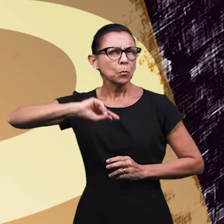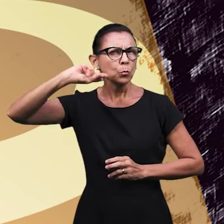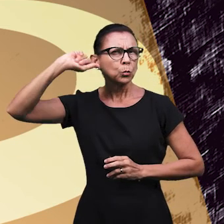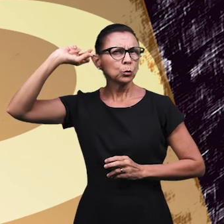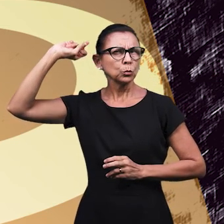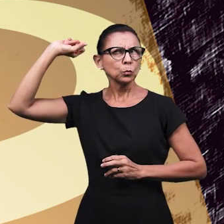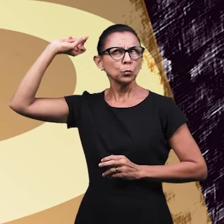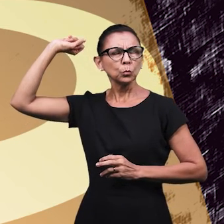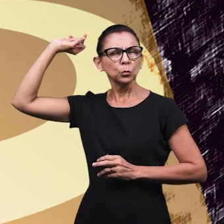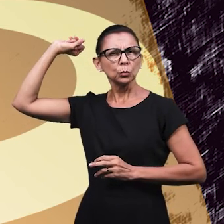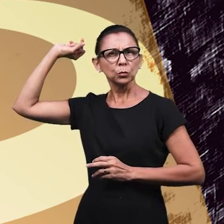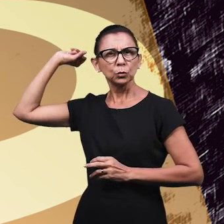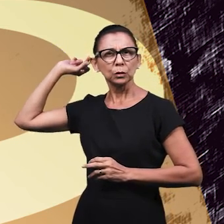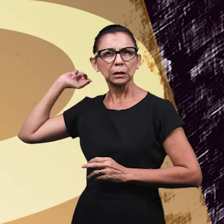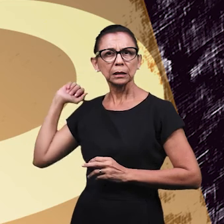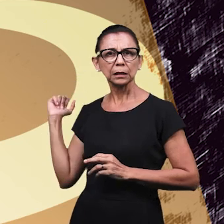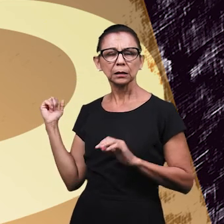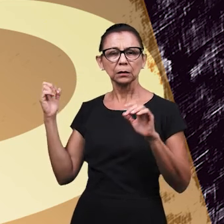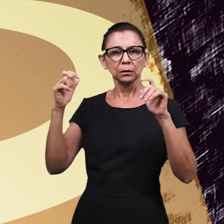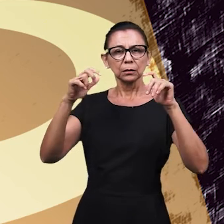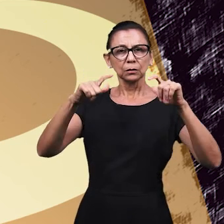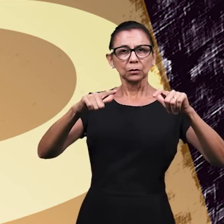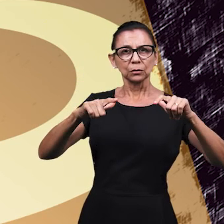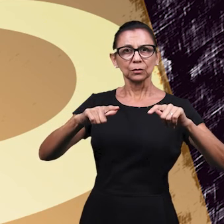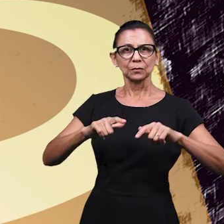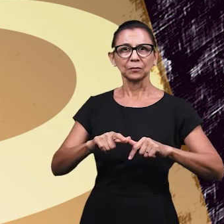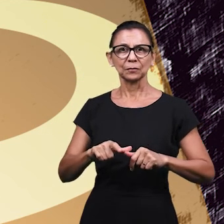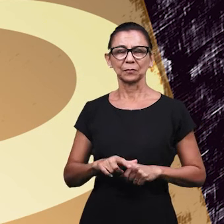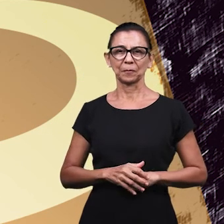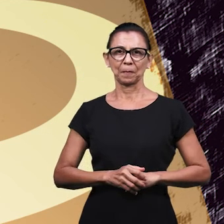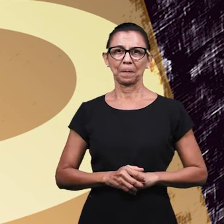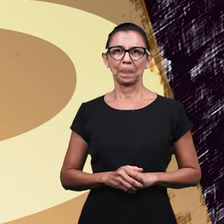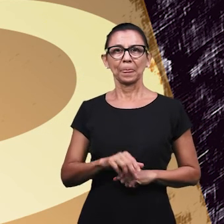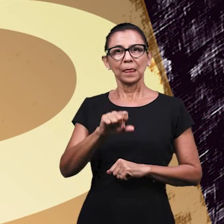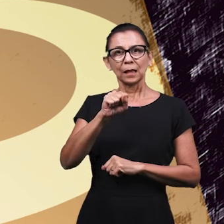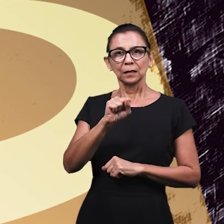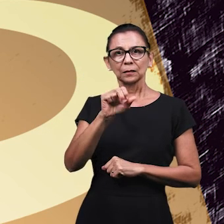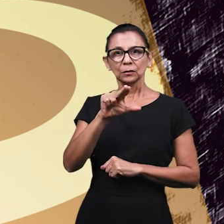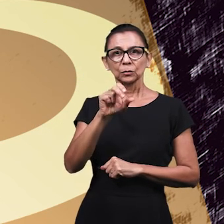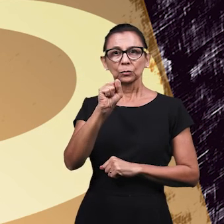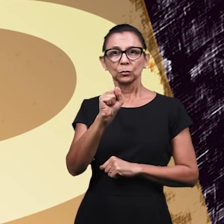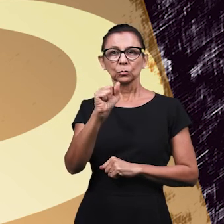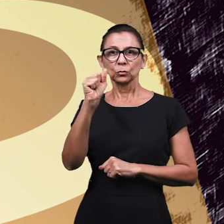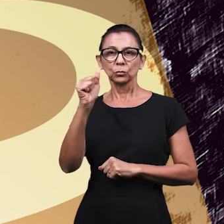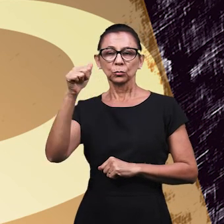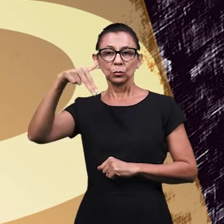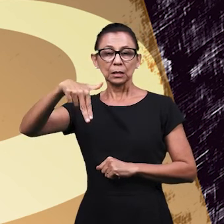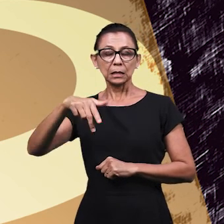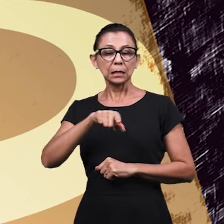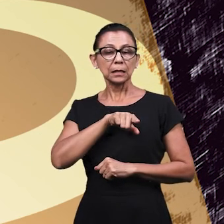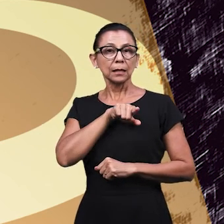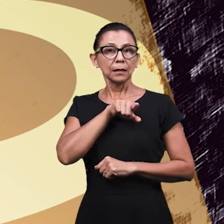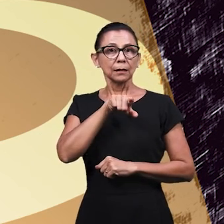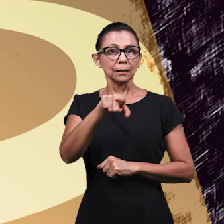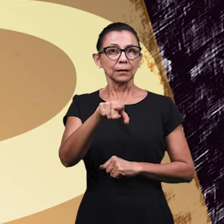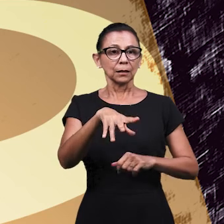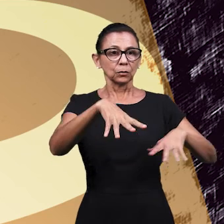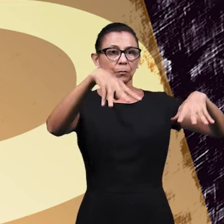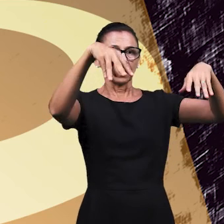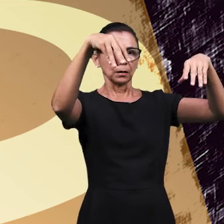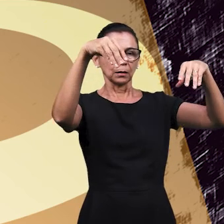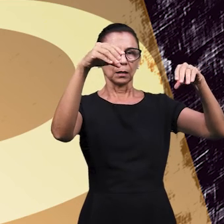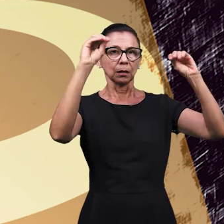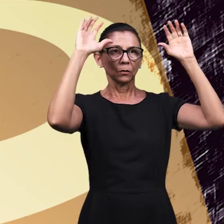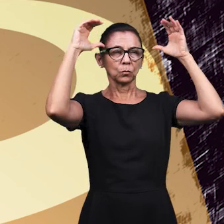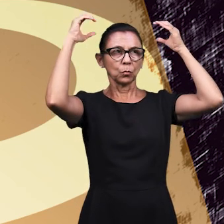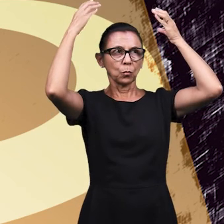Há muito, muito tempo atrás, em um lugar chamado Fortaleza de Suzã, ali morava um rei.